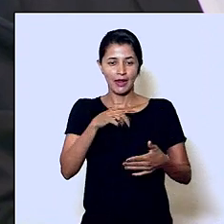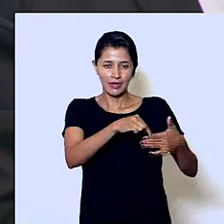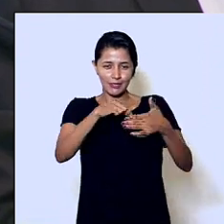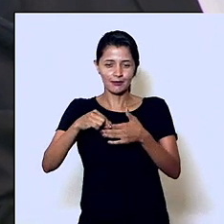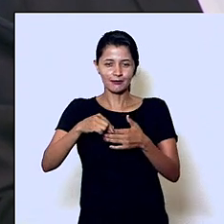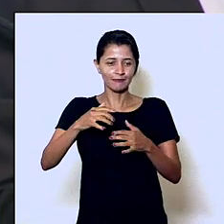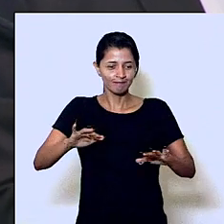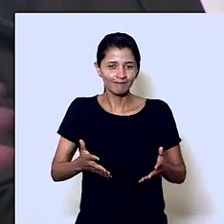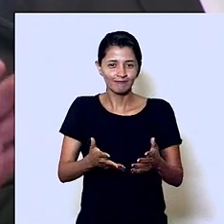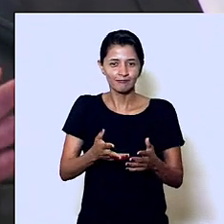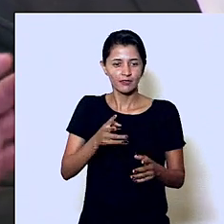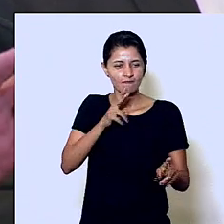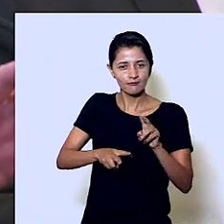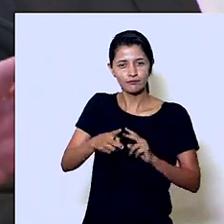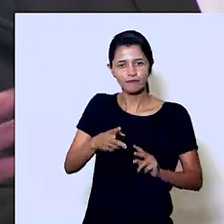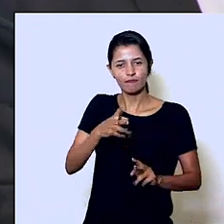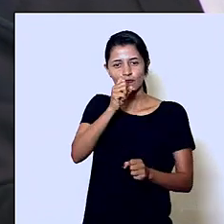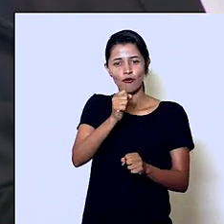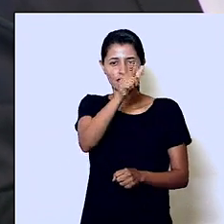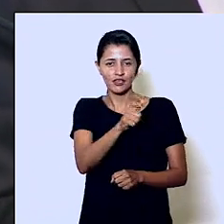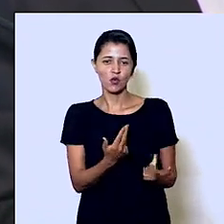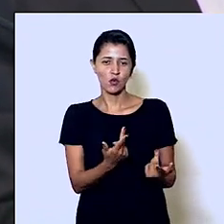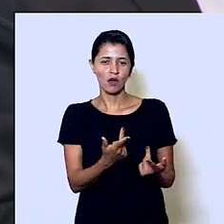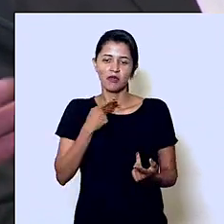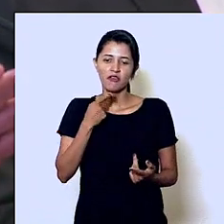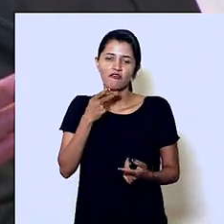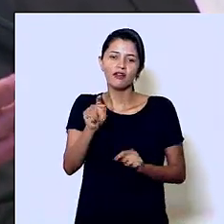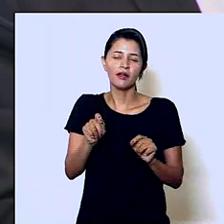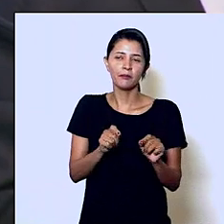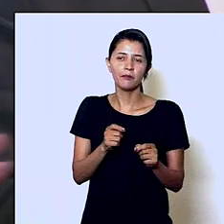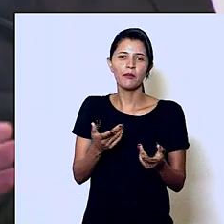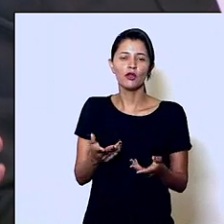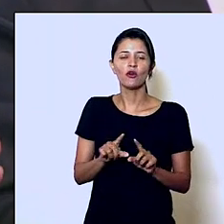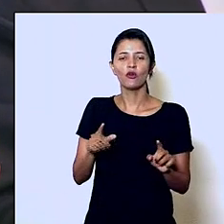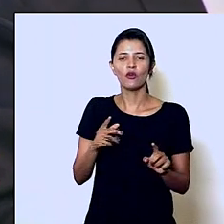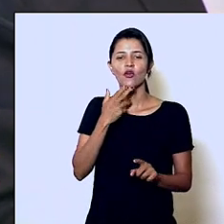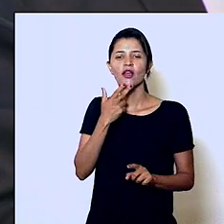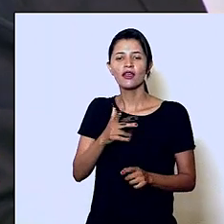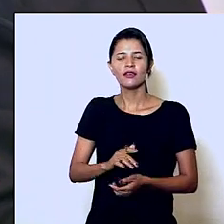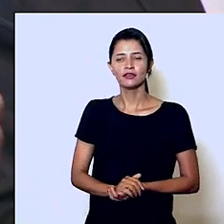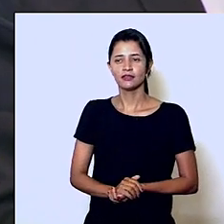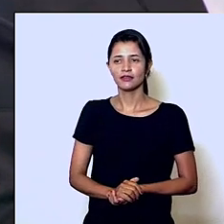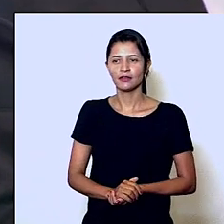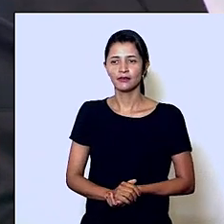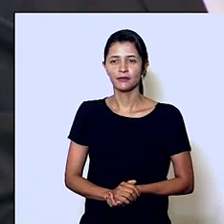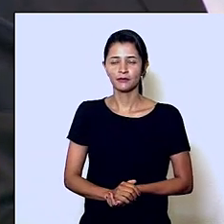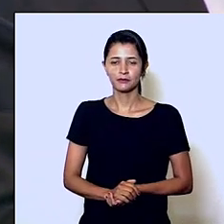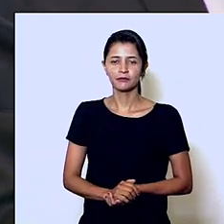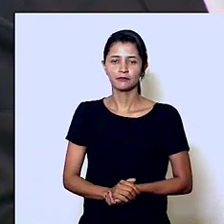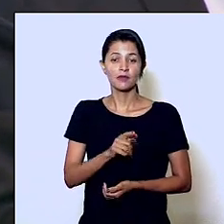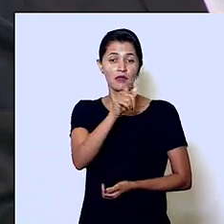Paulo Tarso, seria mais adequado dizer old soldiers never die, full stop. Né? Ou seja, ele está aqui